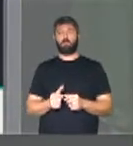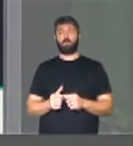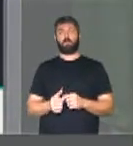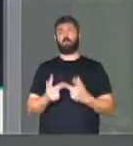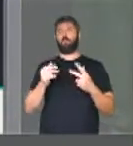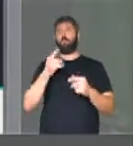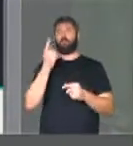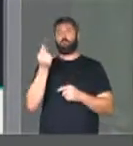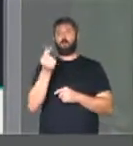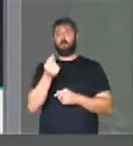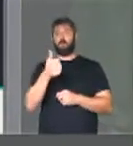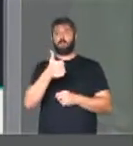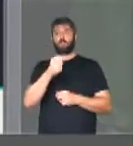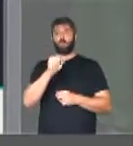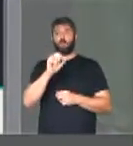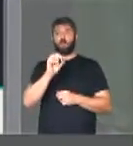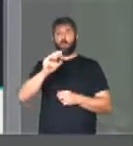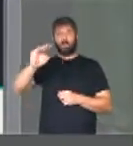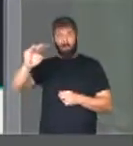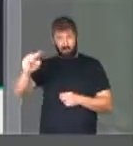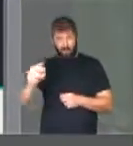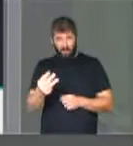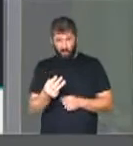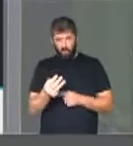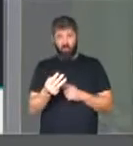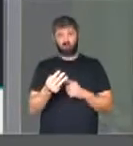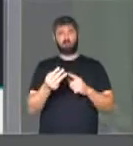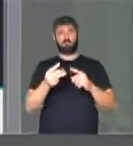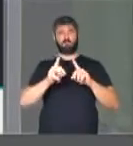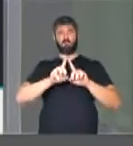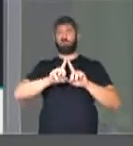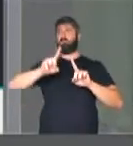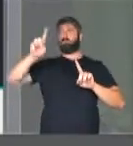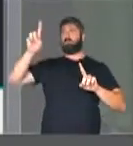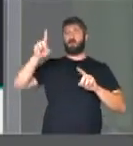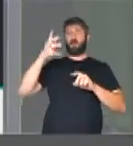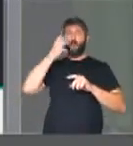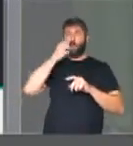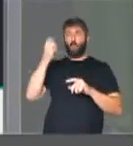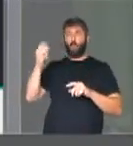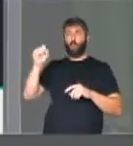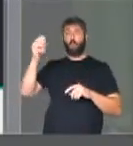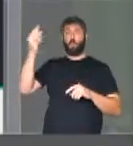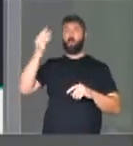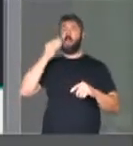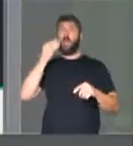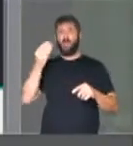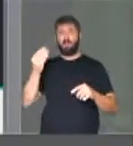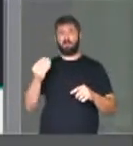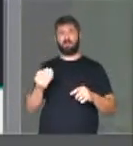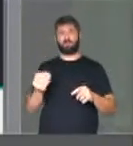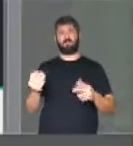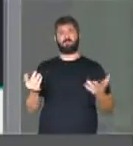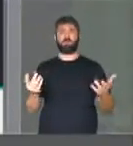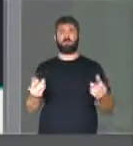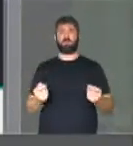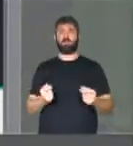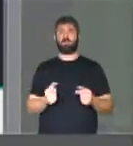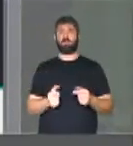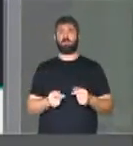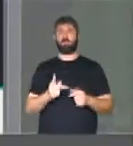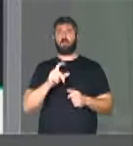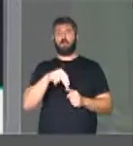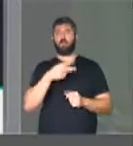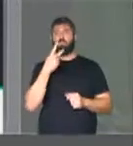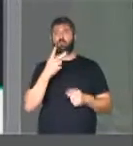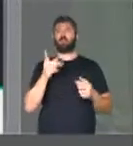valores como 180 milhões está longe do superávit. Há aqui PLNs como já votado